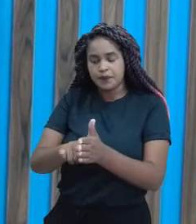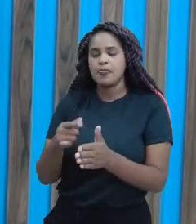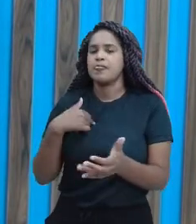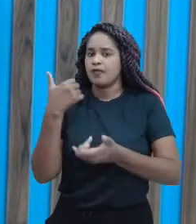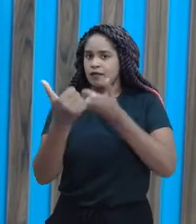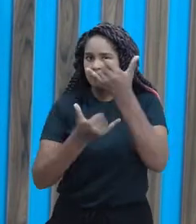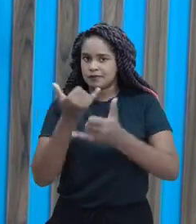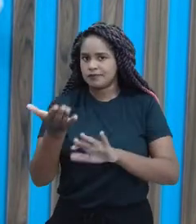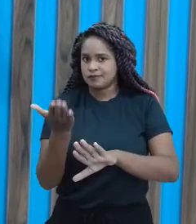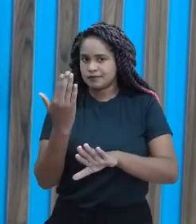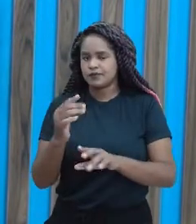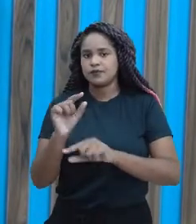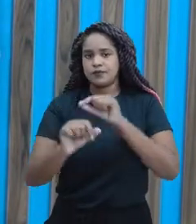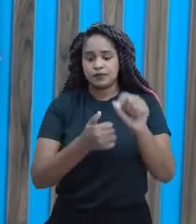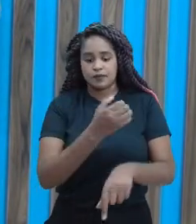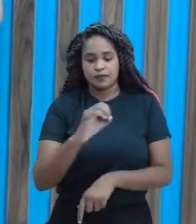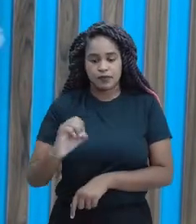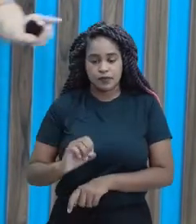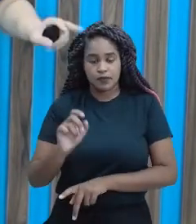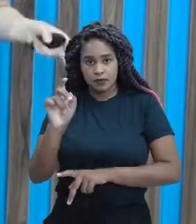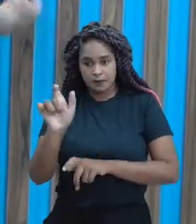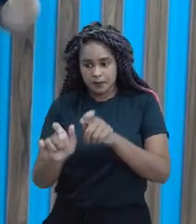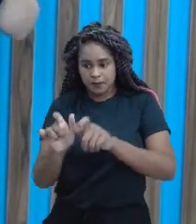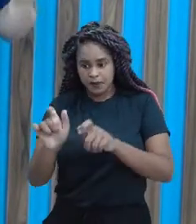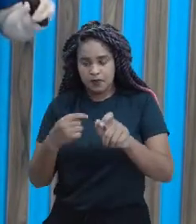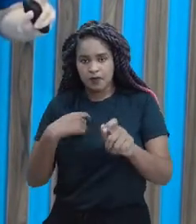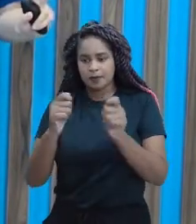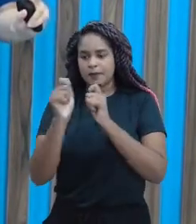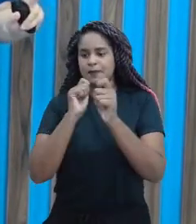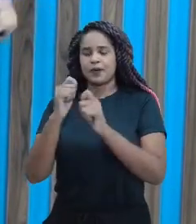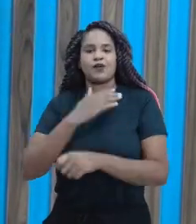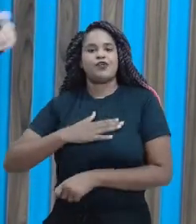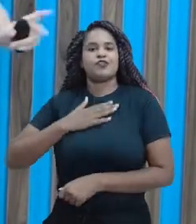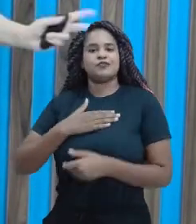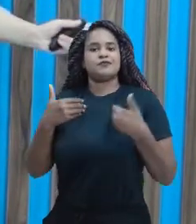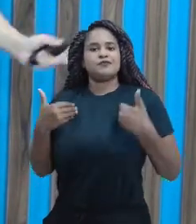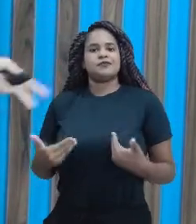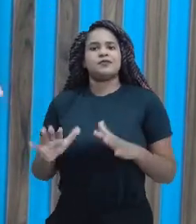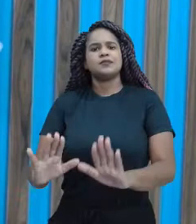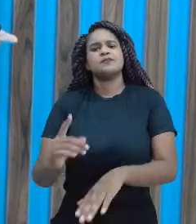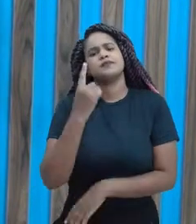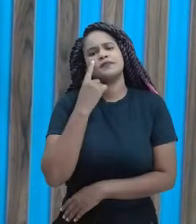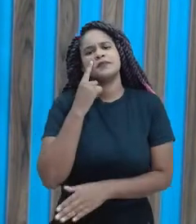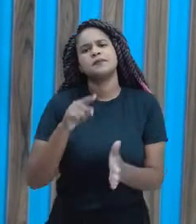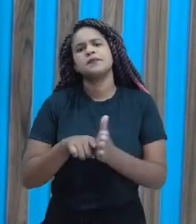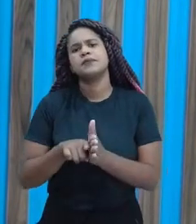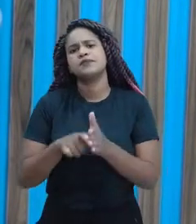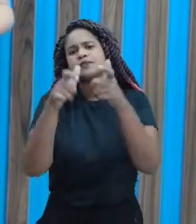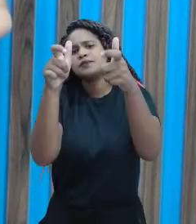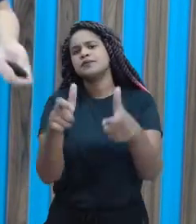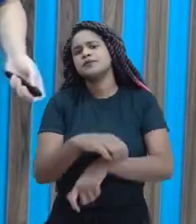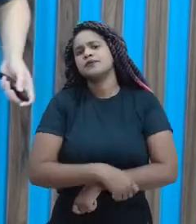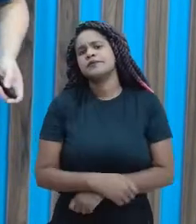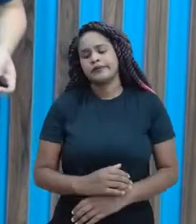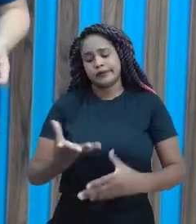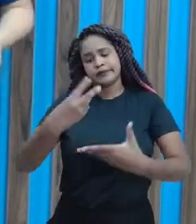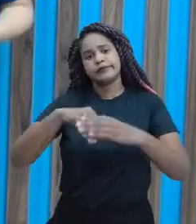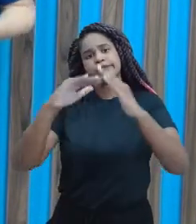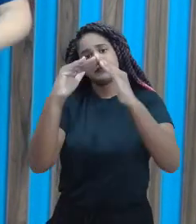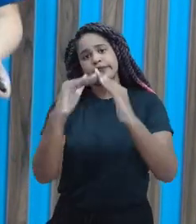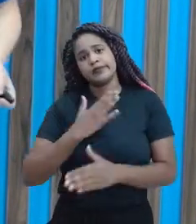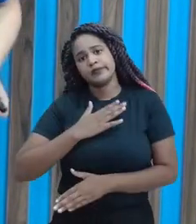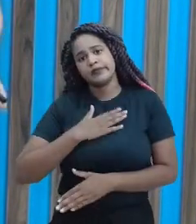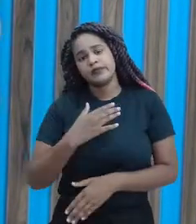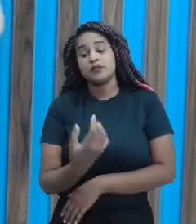aqui, dizendo que 100% das pessoas que eu entrevistei gostavam de mim. Aí depois assim, onde é que essa pesquisa foi feita? Na minha casa.